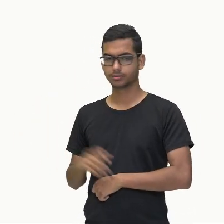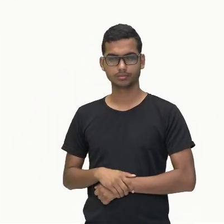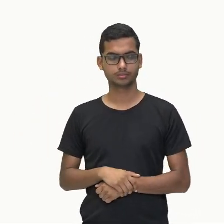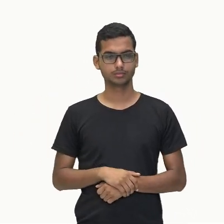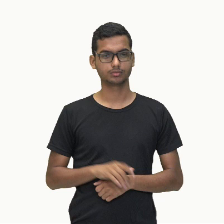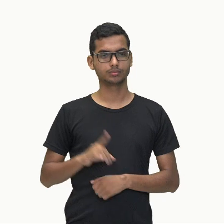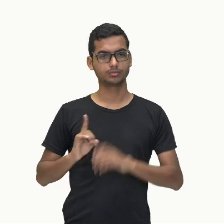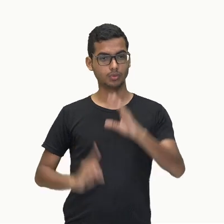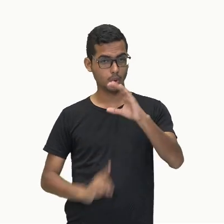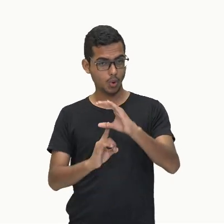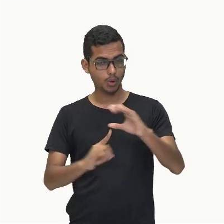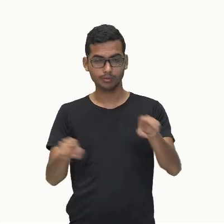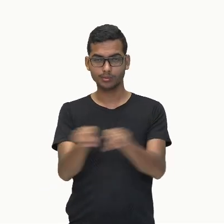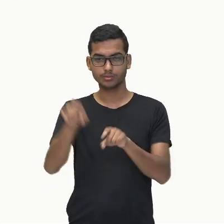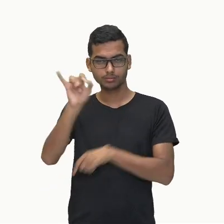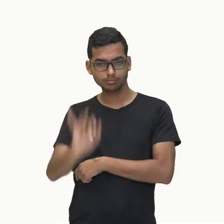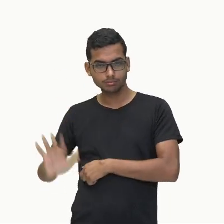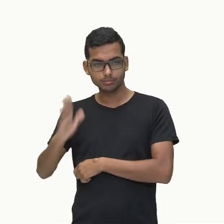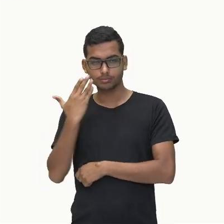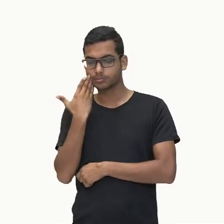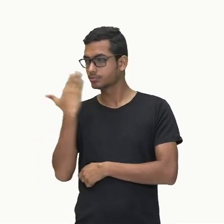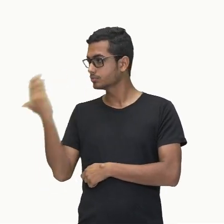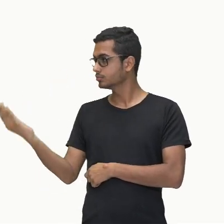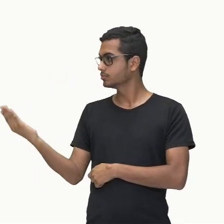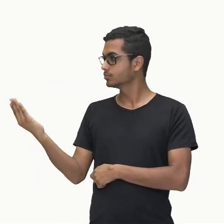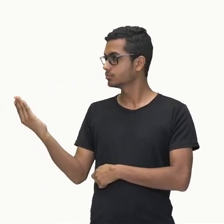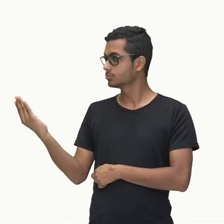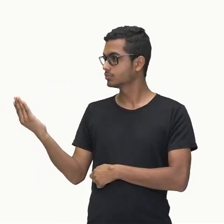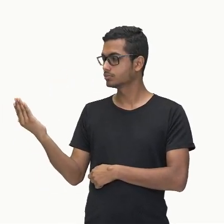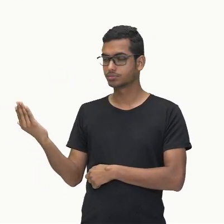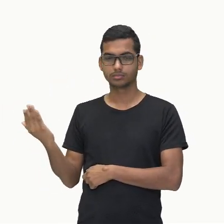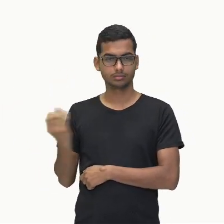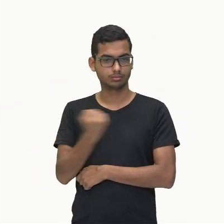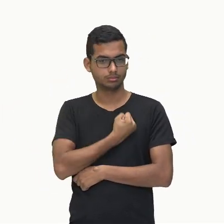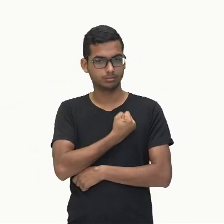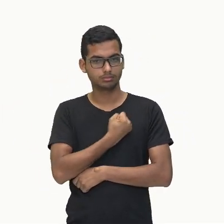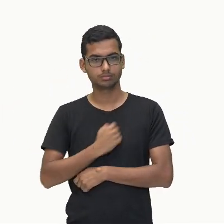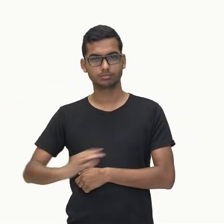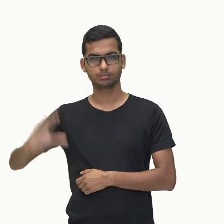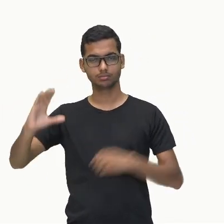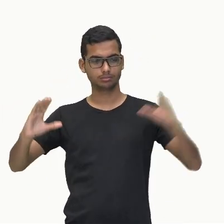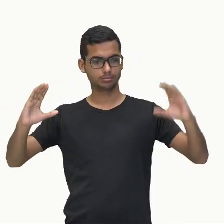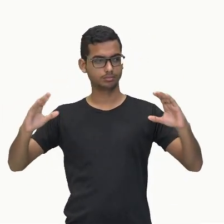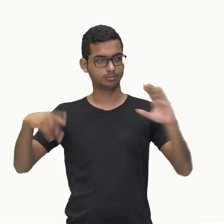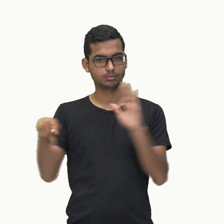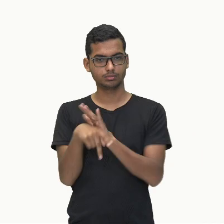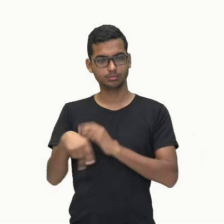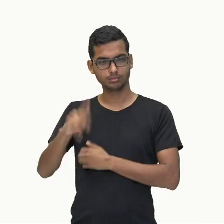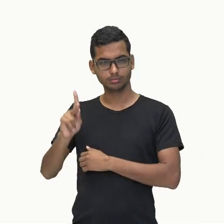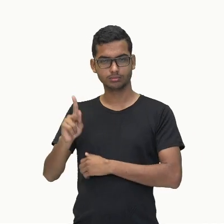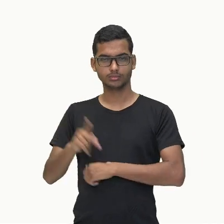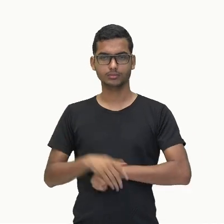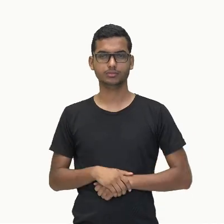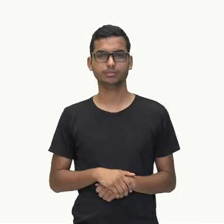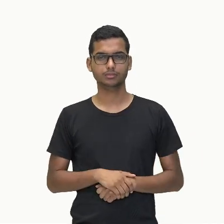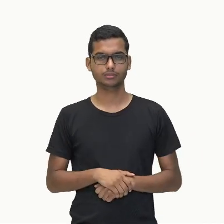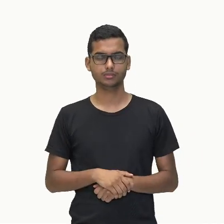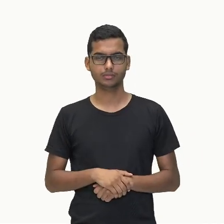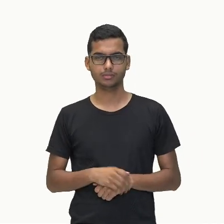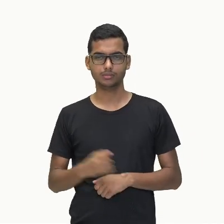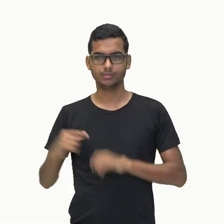que a gente tem dessa relação K. Olha só, o 2